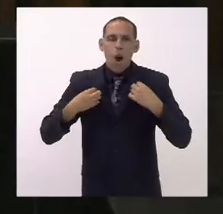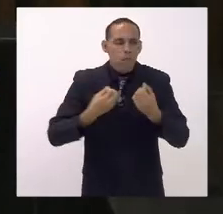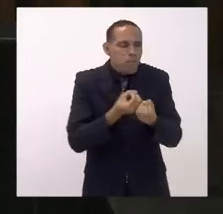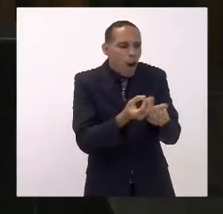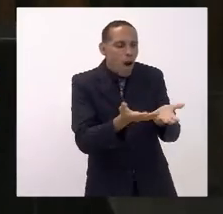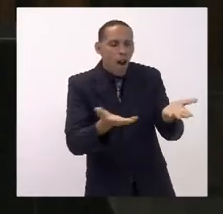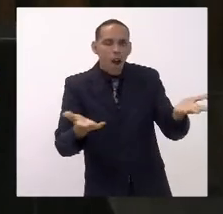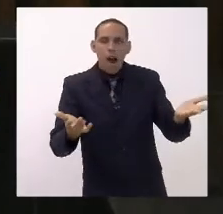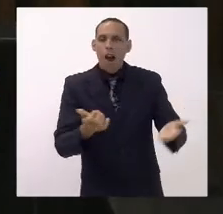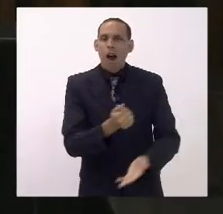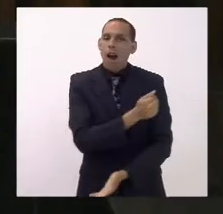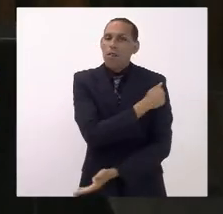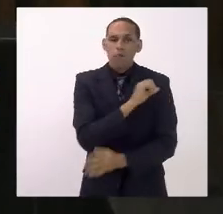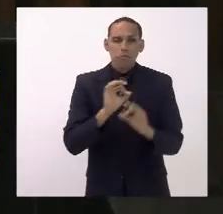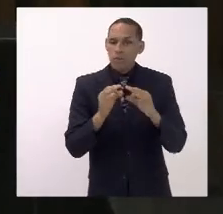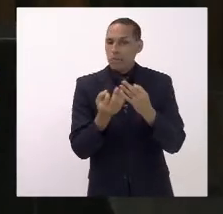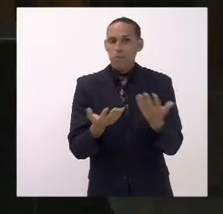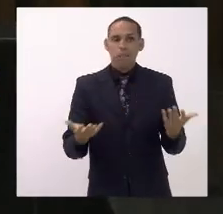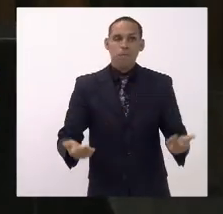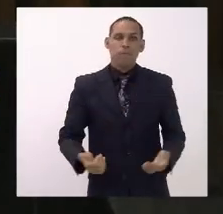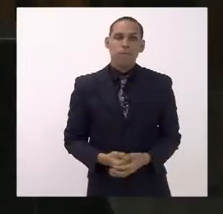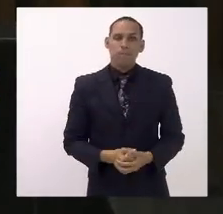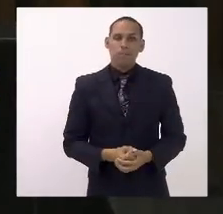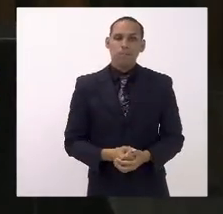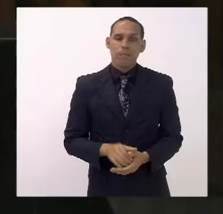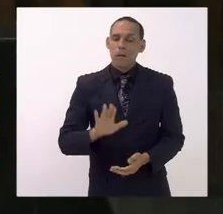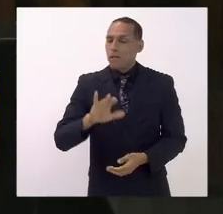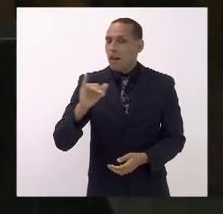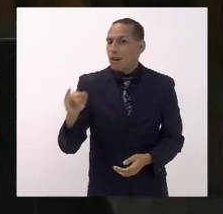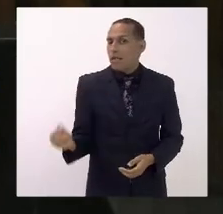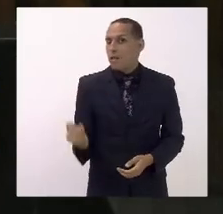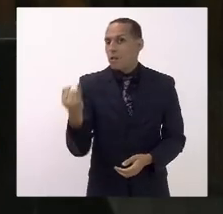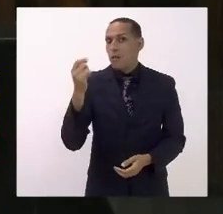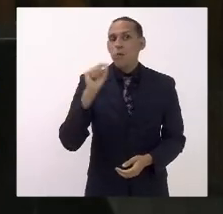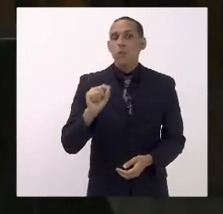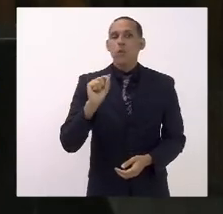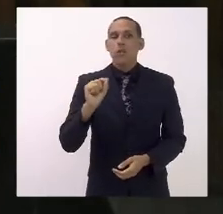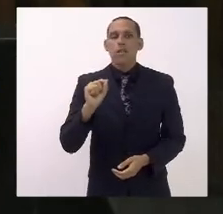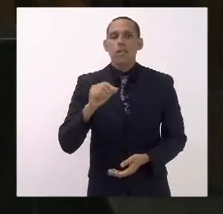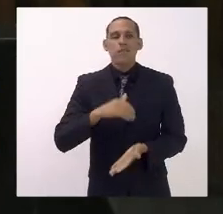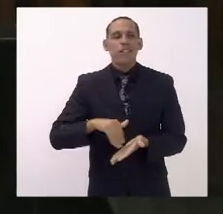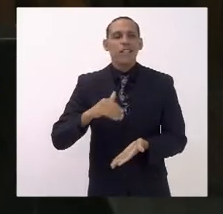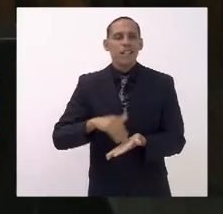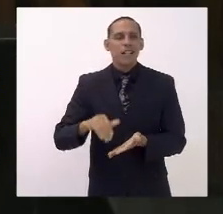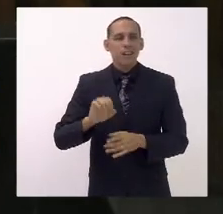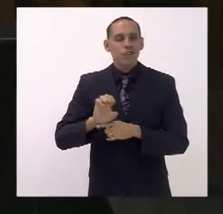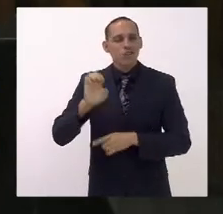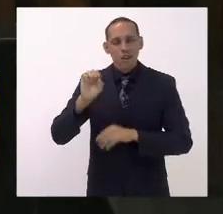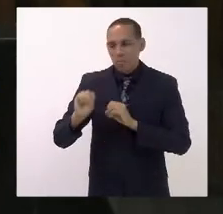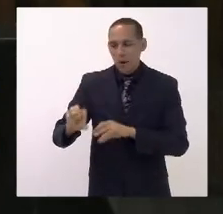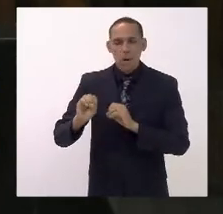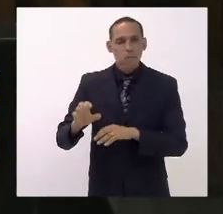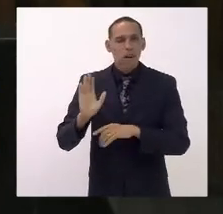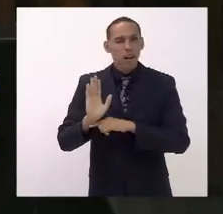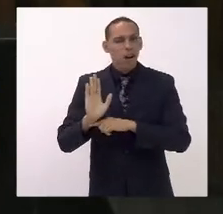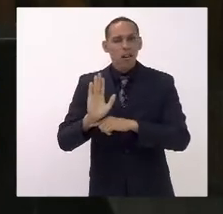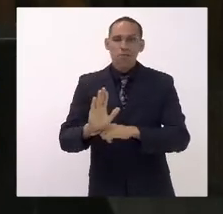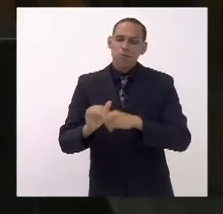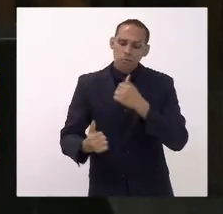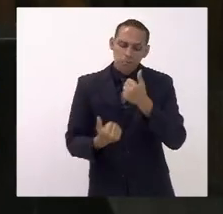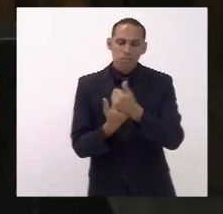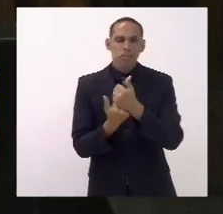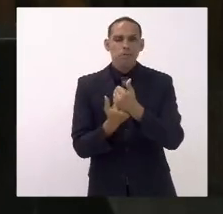para os estudantes e para os seus familiares. Mas é muito importante que a Secretaria de Estado de Educação dê suporte para essas escolas.